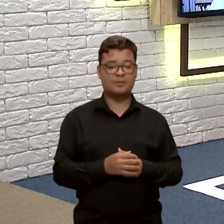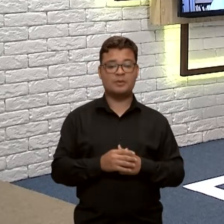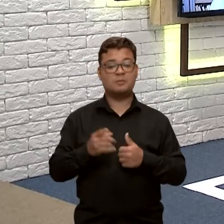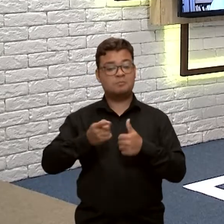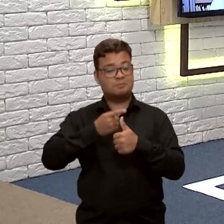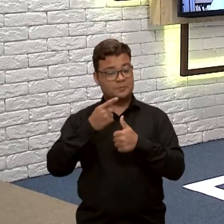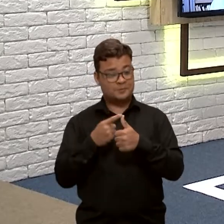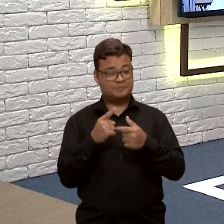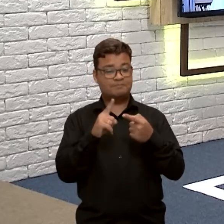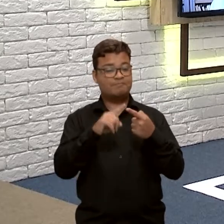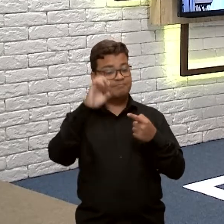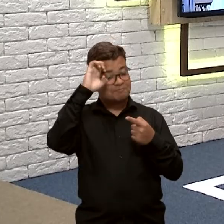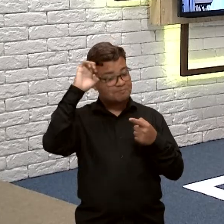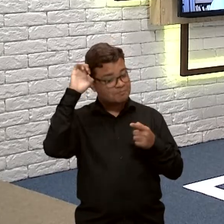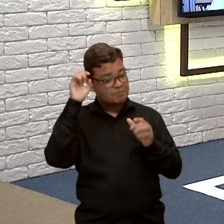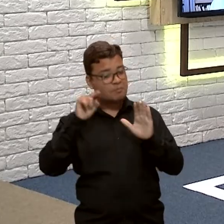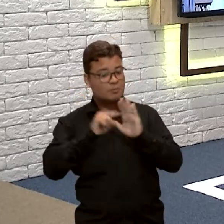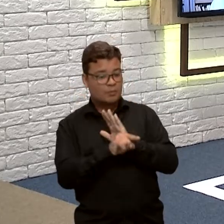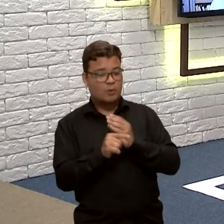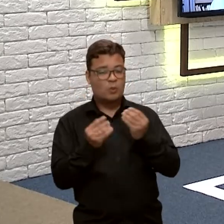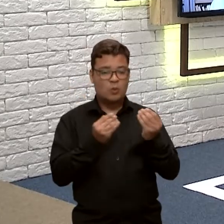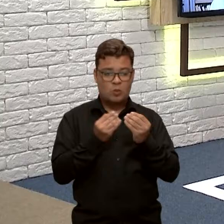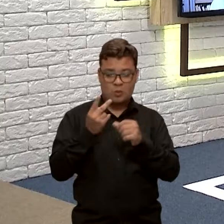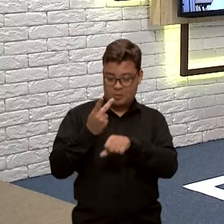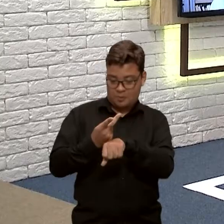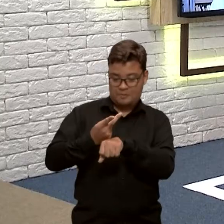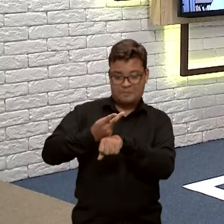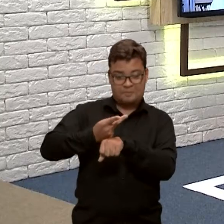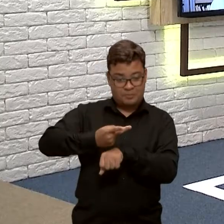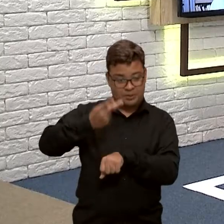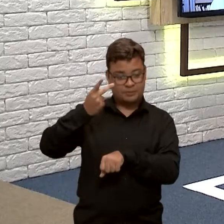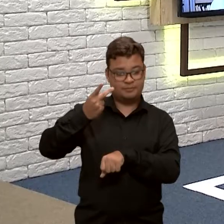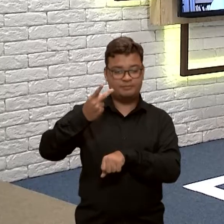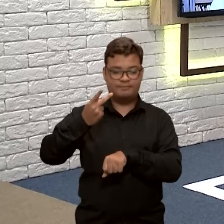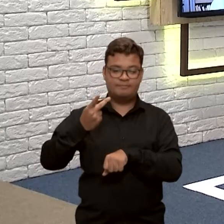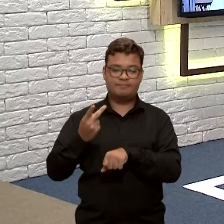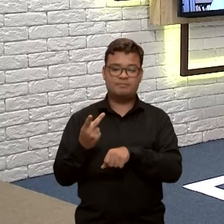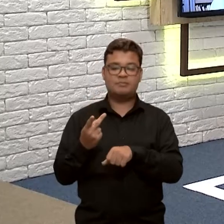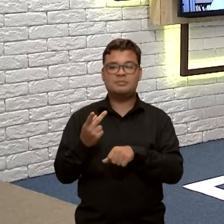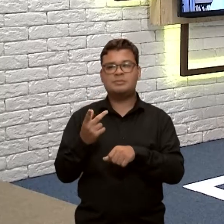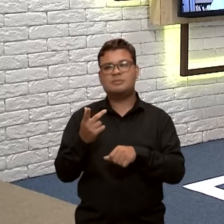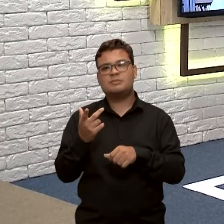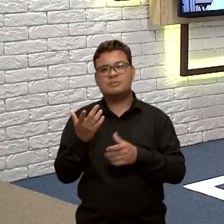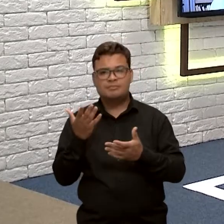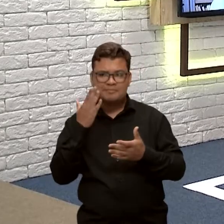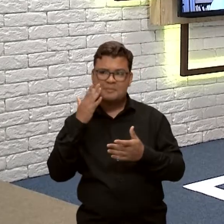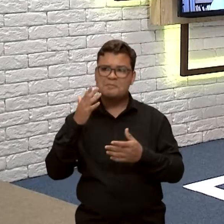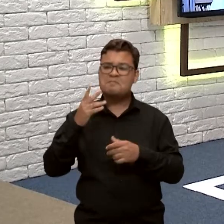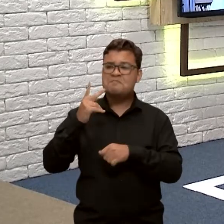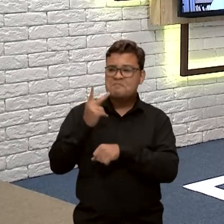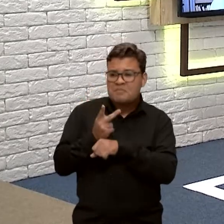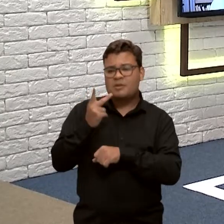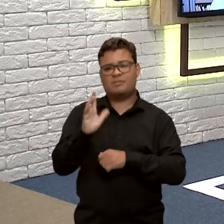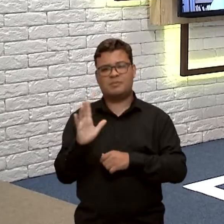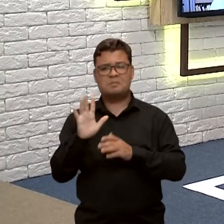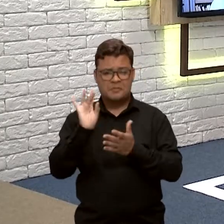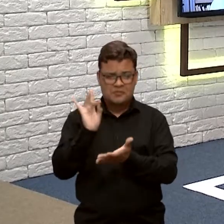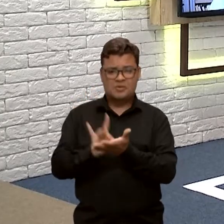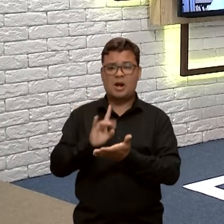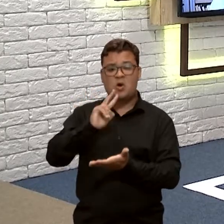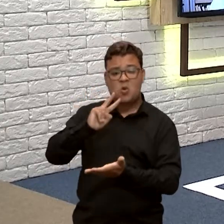primeiro a gente falar sobre as premiações. Na verdade, nem seriam premiações, né? Sobre o reconhecimento